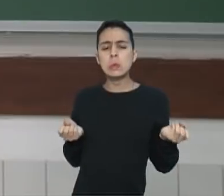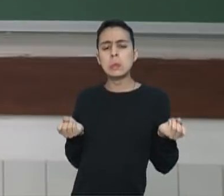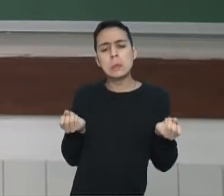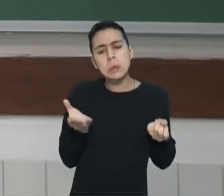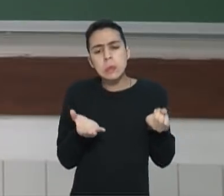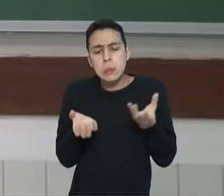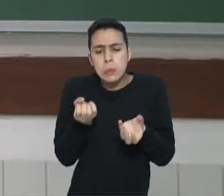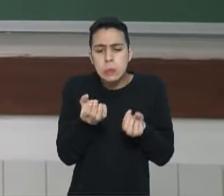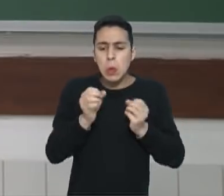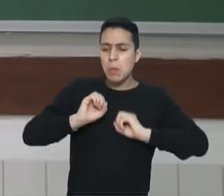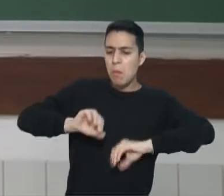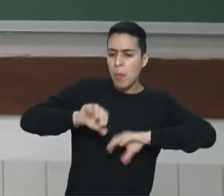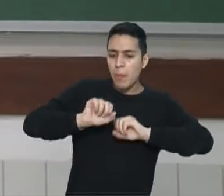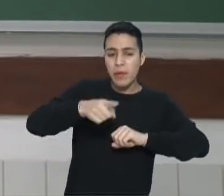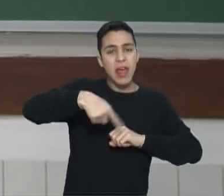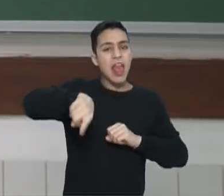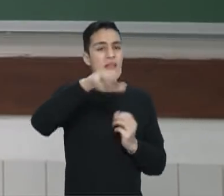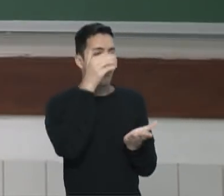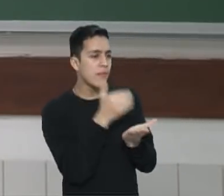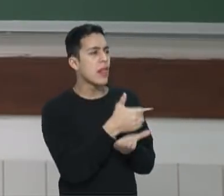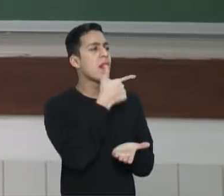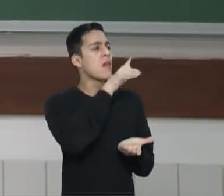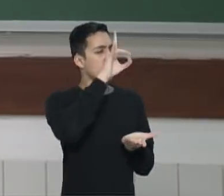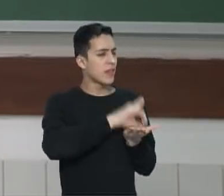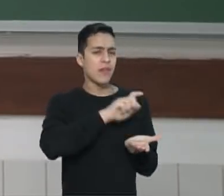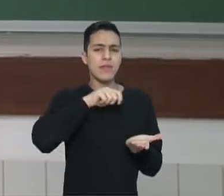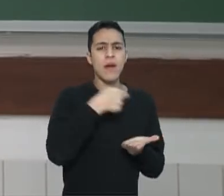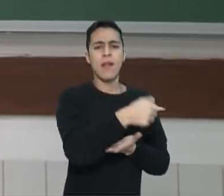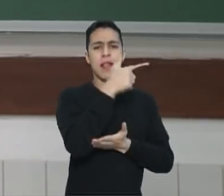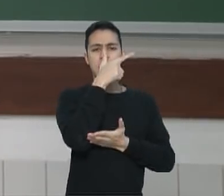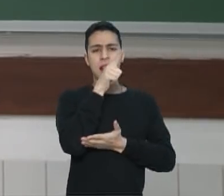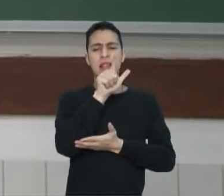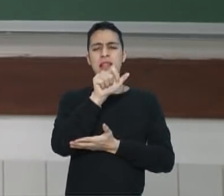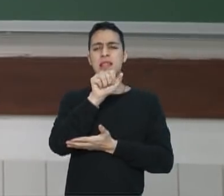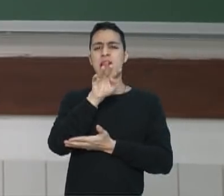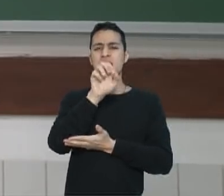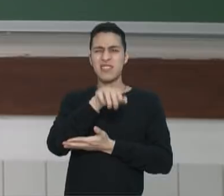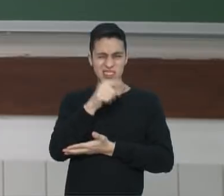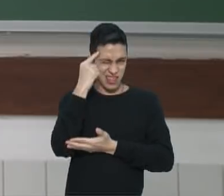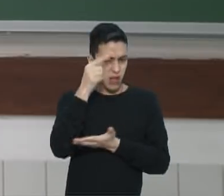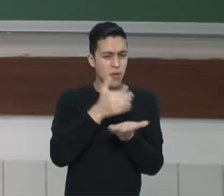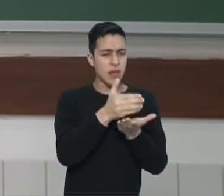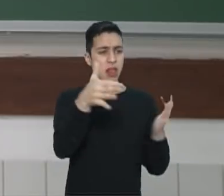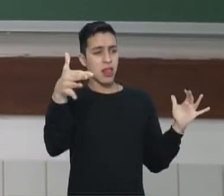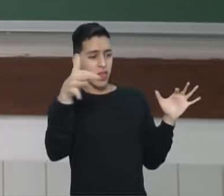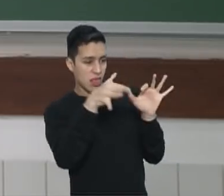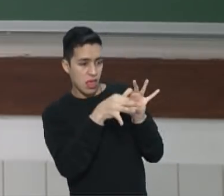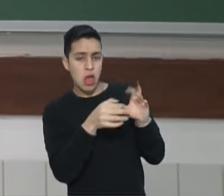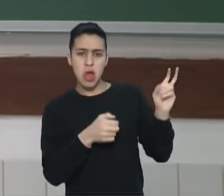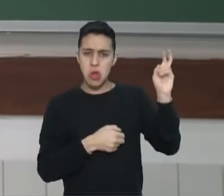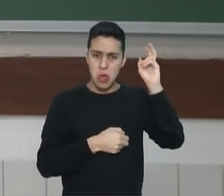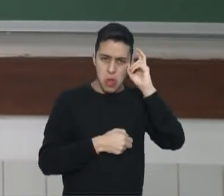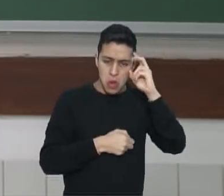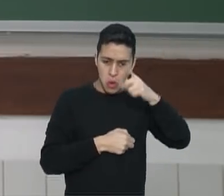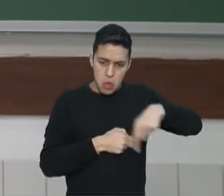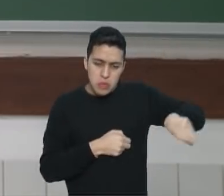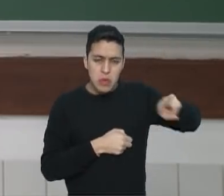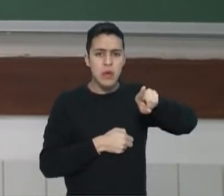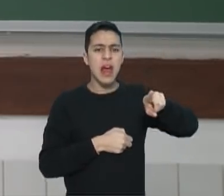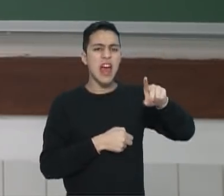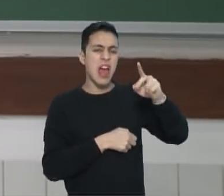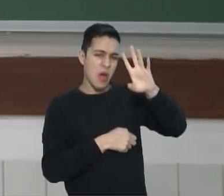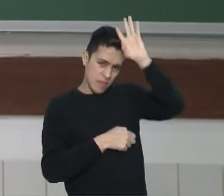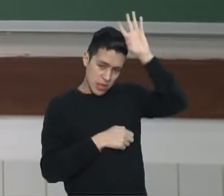bárbaros, eles também vão adotar o latim como língua oficial. Então a gente vai ter aí uma fusão, né? Tanto da cultura bárbara com a